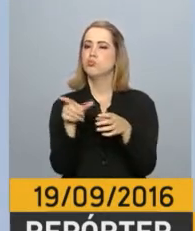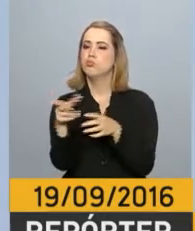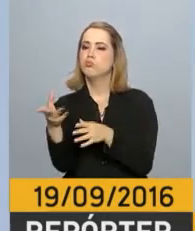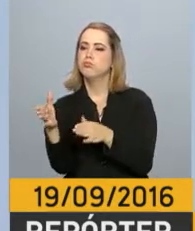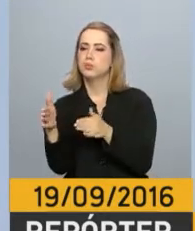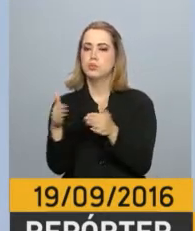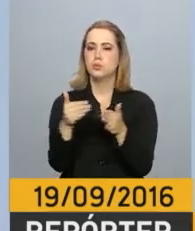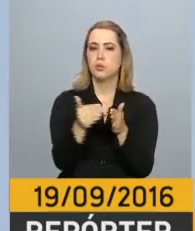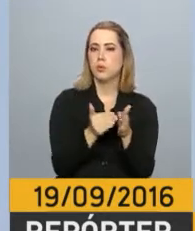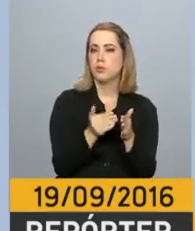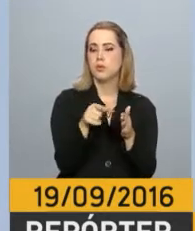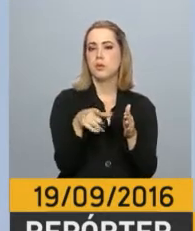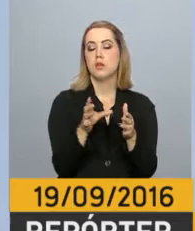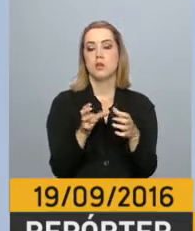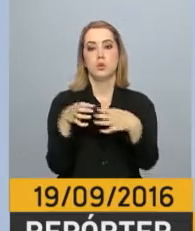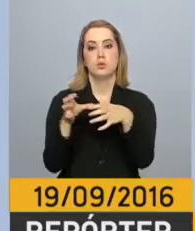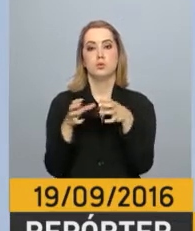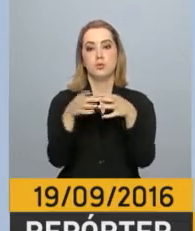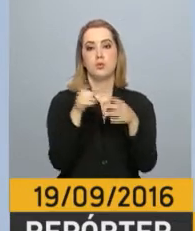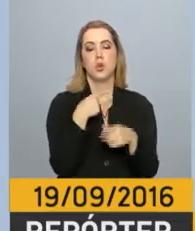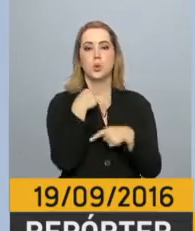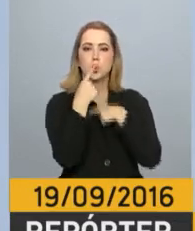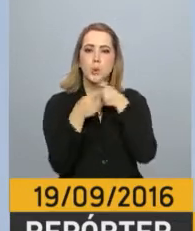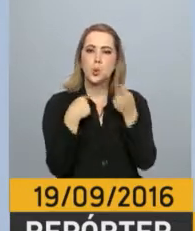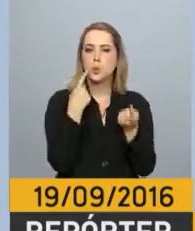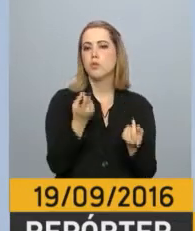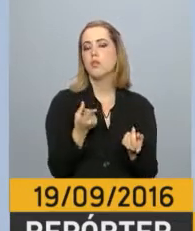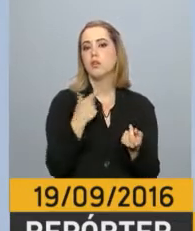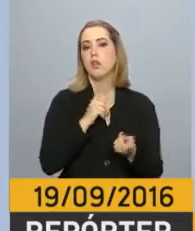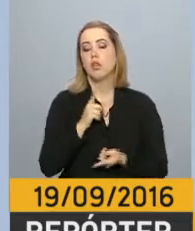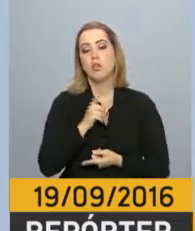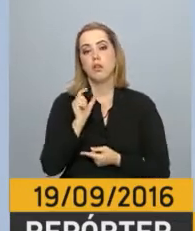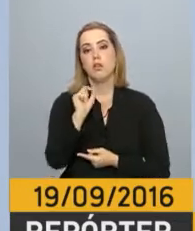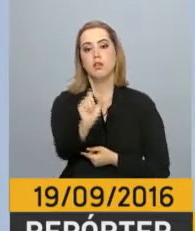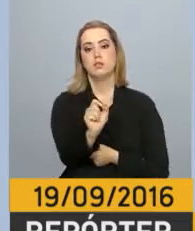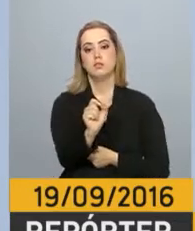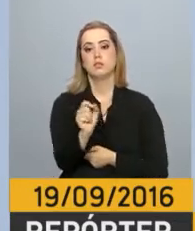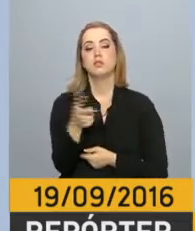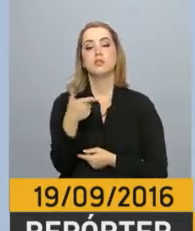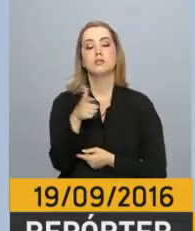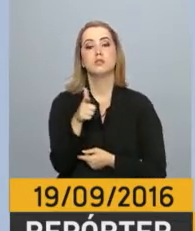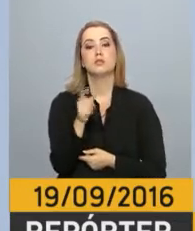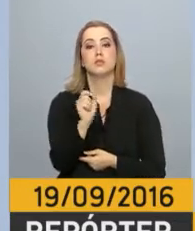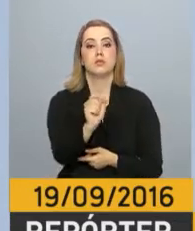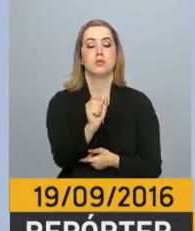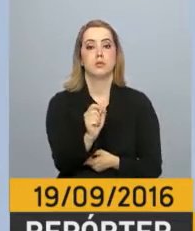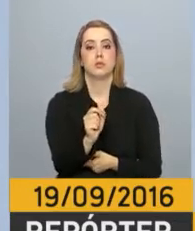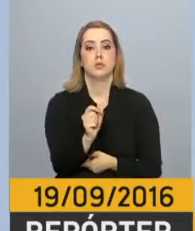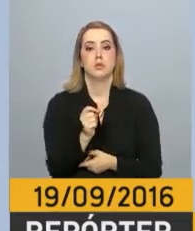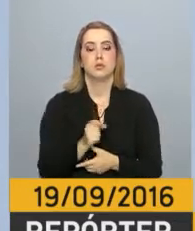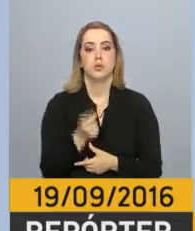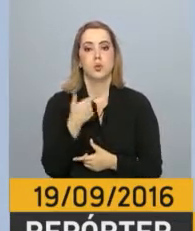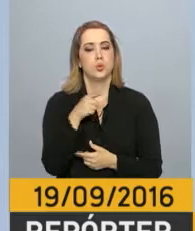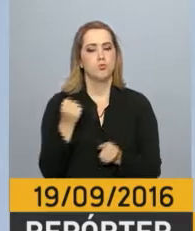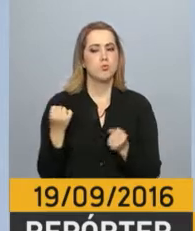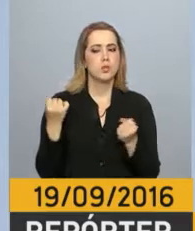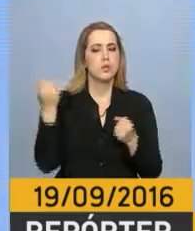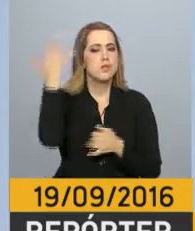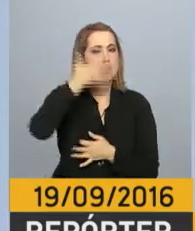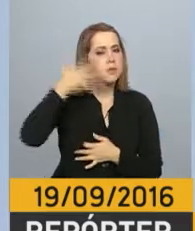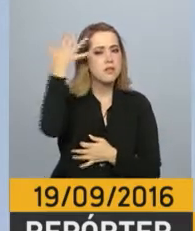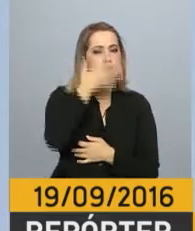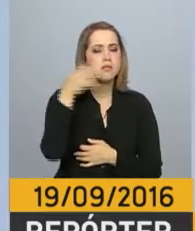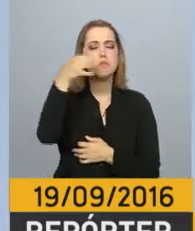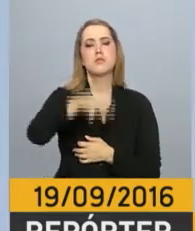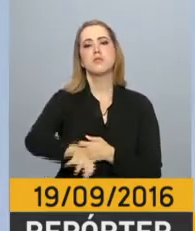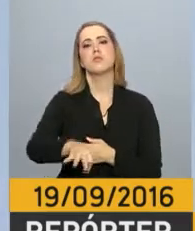fechadas, em que as dúvidas que eventualmente não foram esclarecidas na